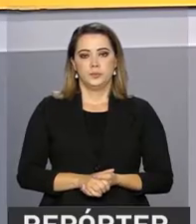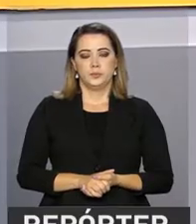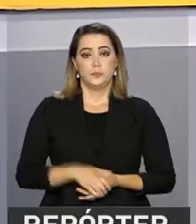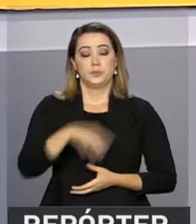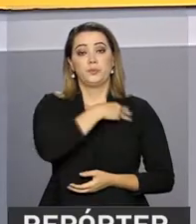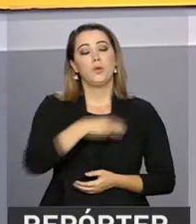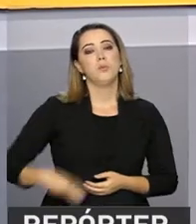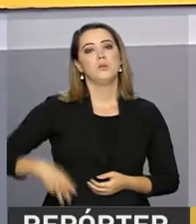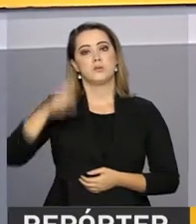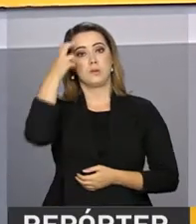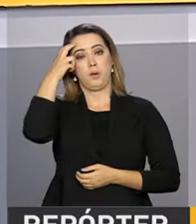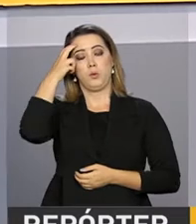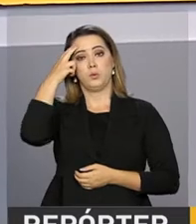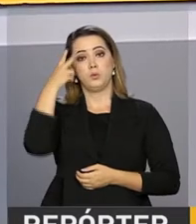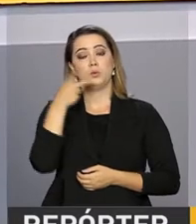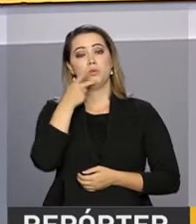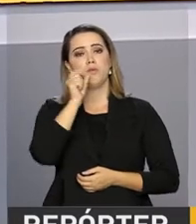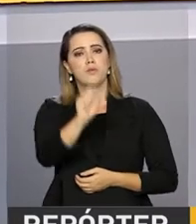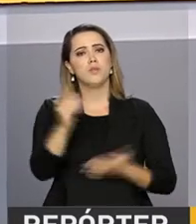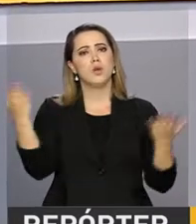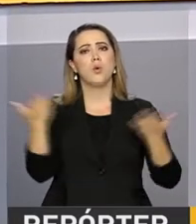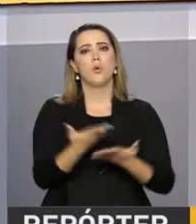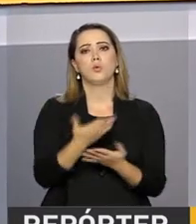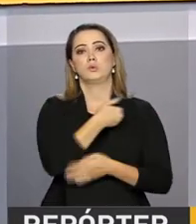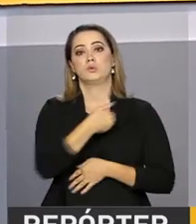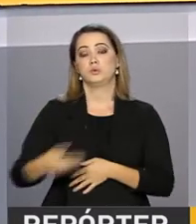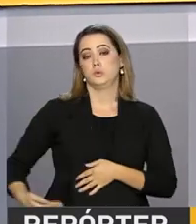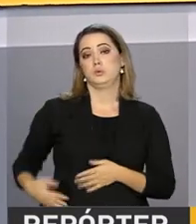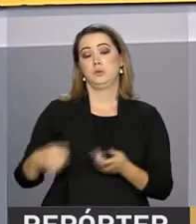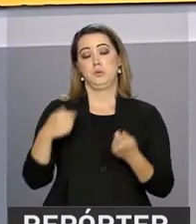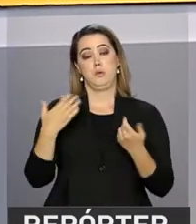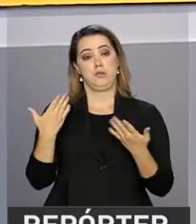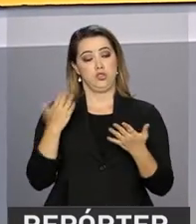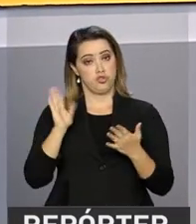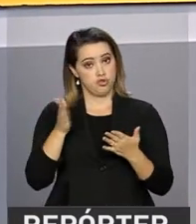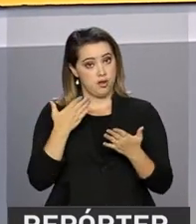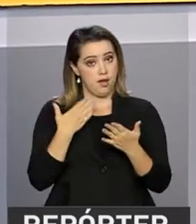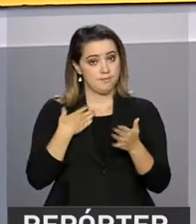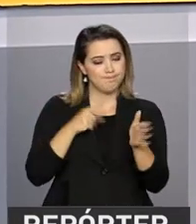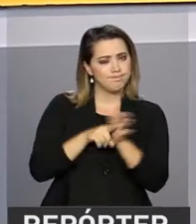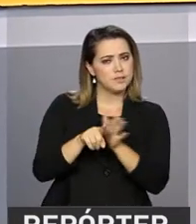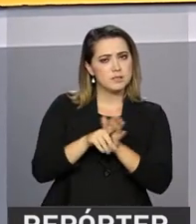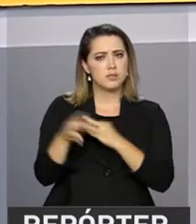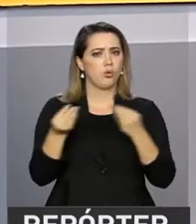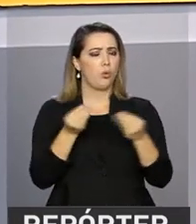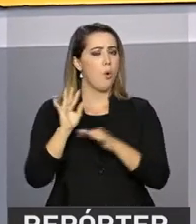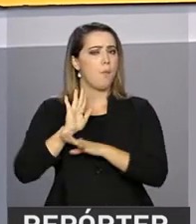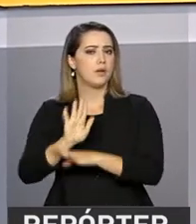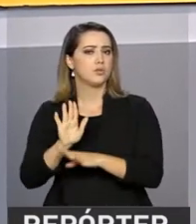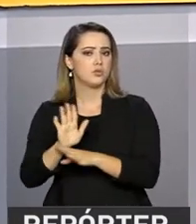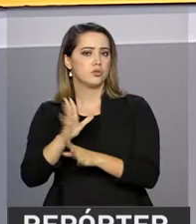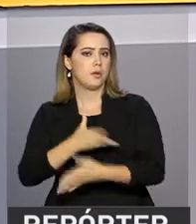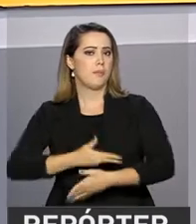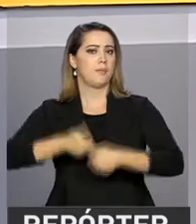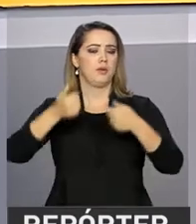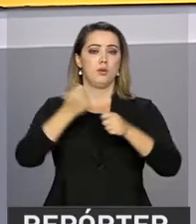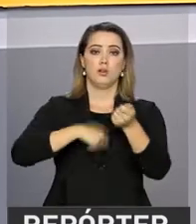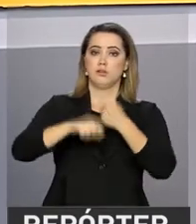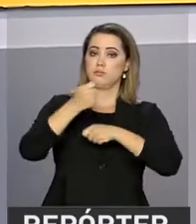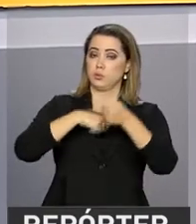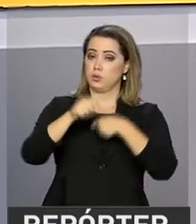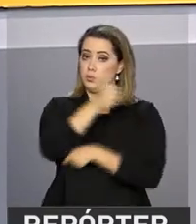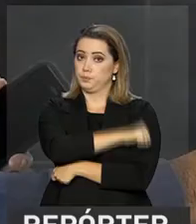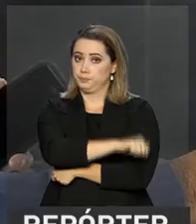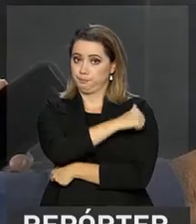ministro da cultura sérgio sá leitão falou hoje que o governo estuda formas para contribuir com a recuperação do estado do rio de